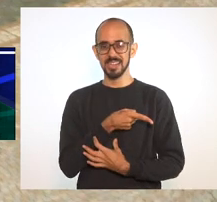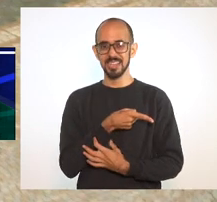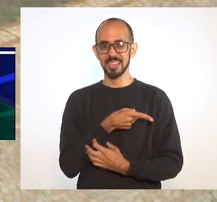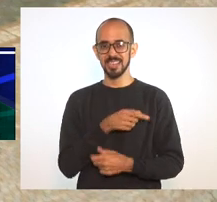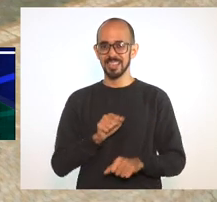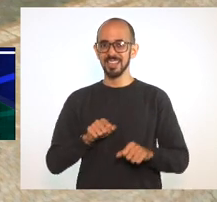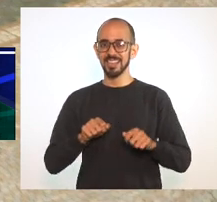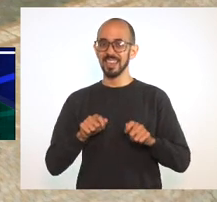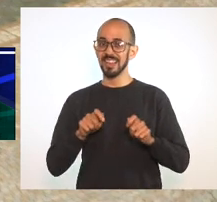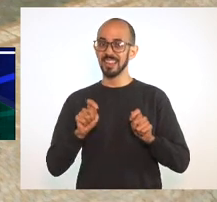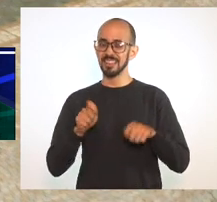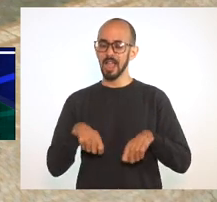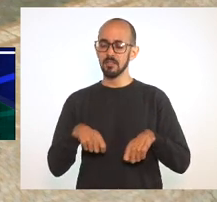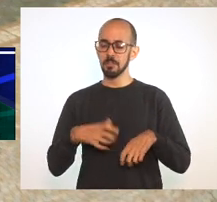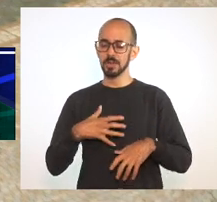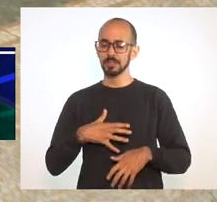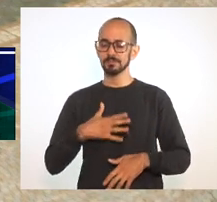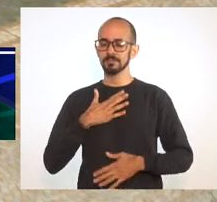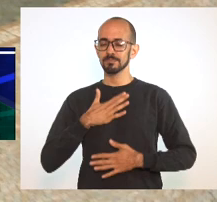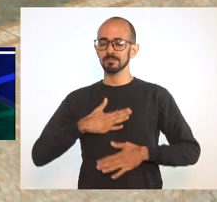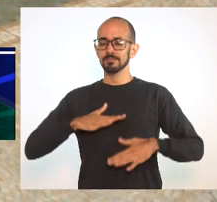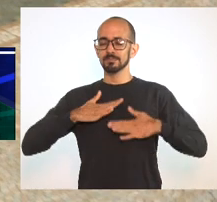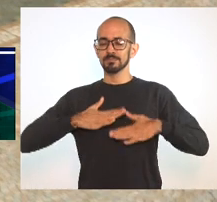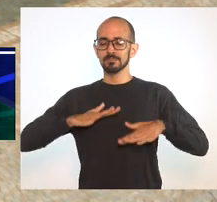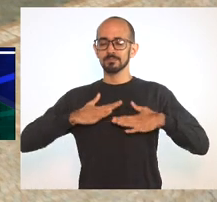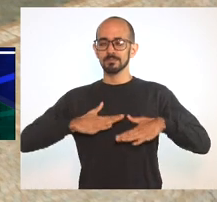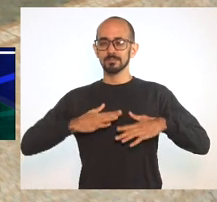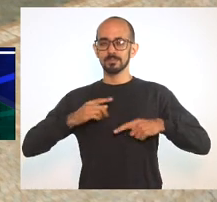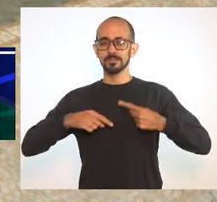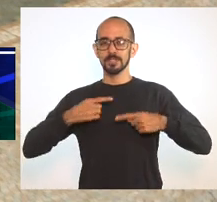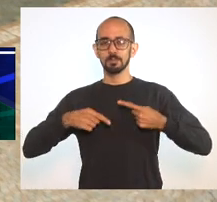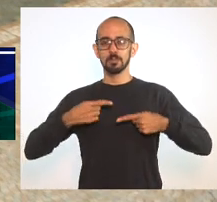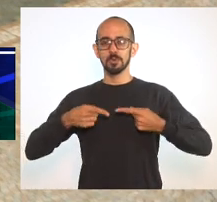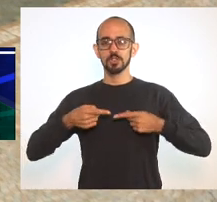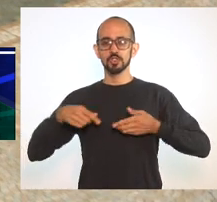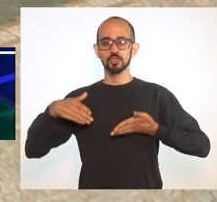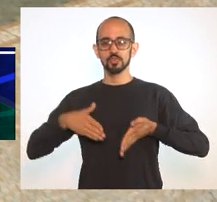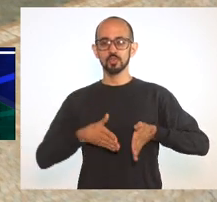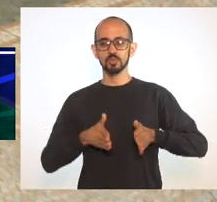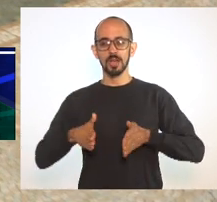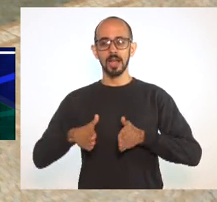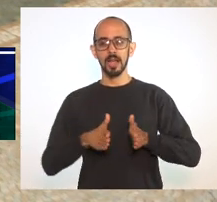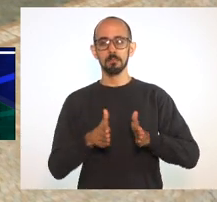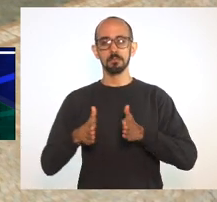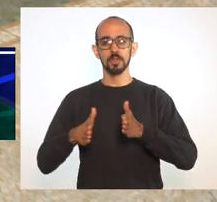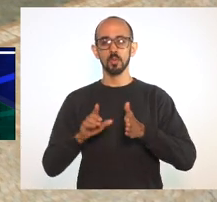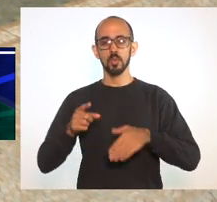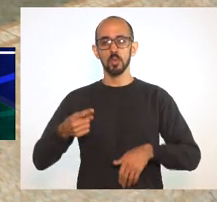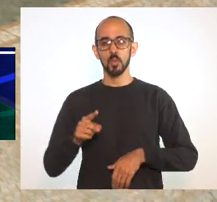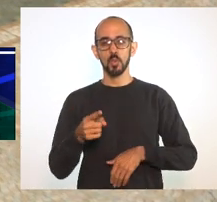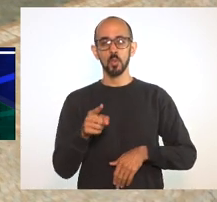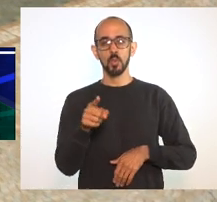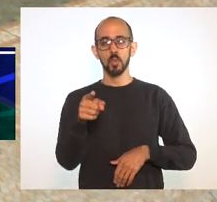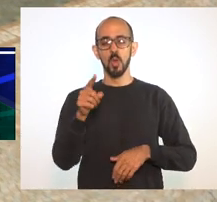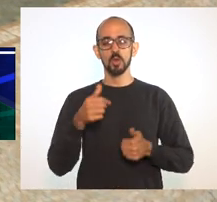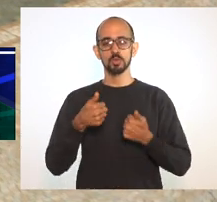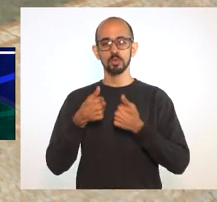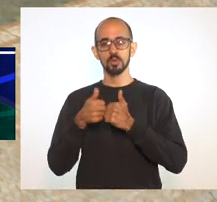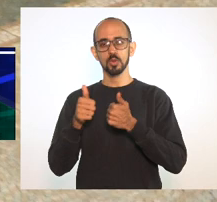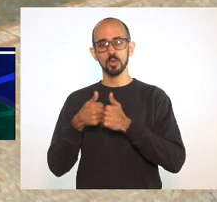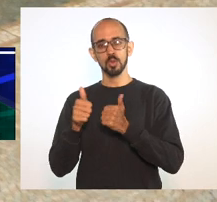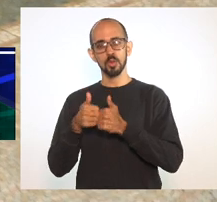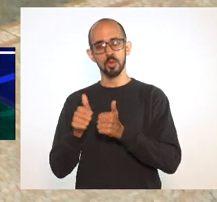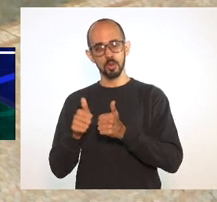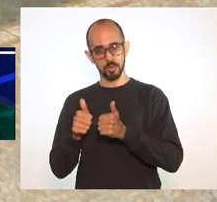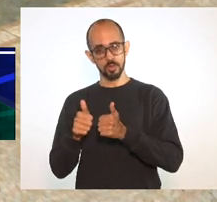se refazer depois de uma longa viagem no transporte público e aí,